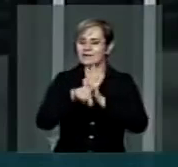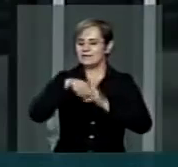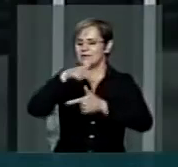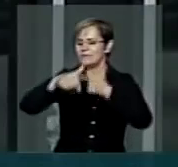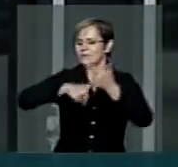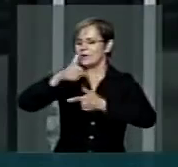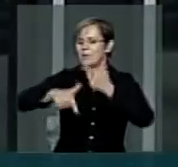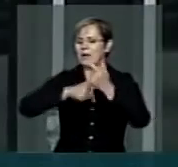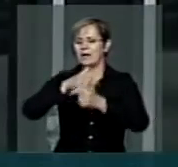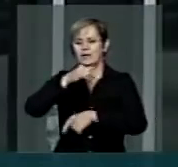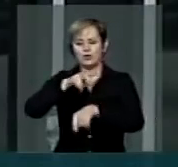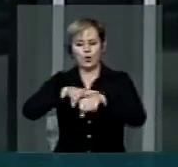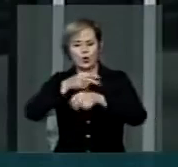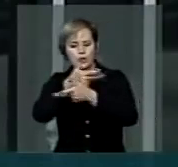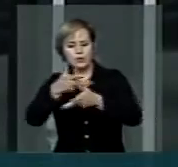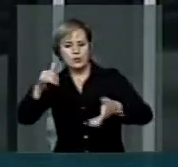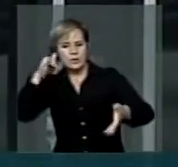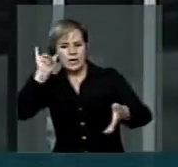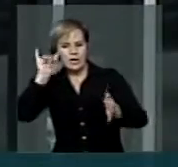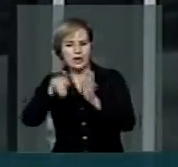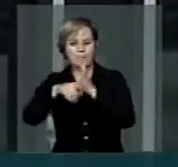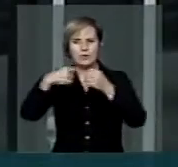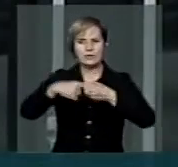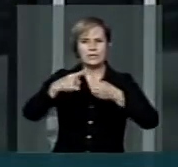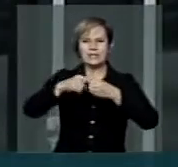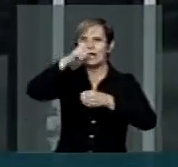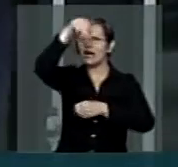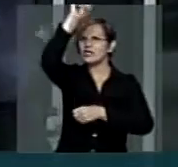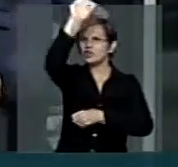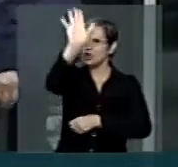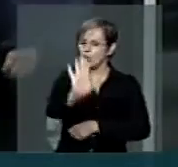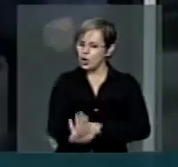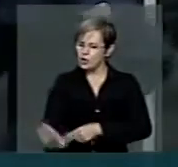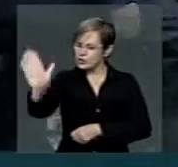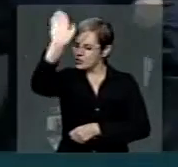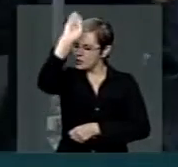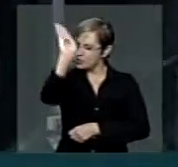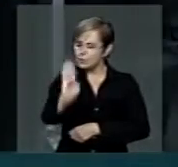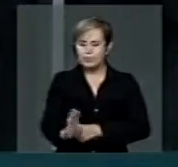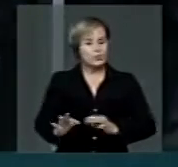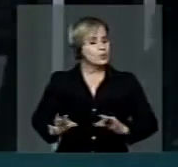da cidade, que de norte a sul do Brasil